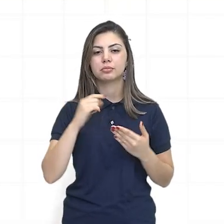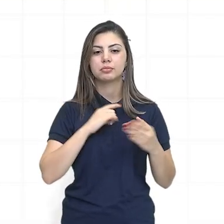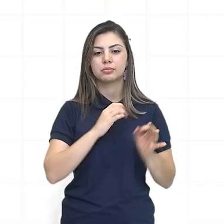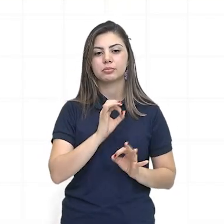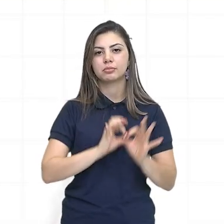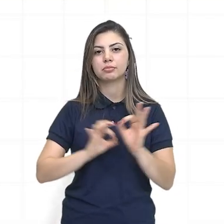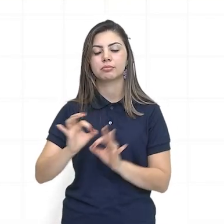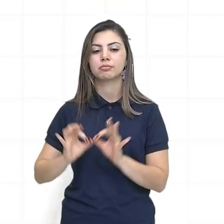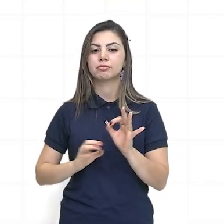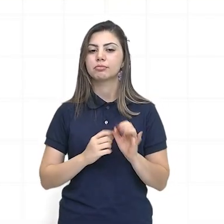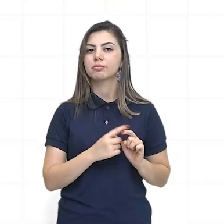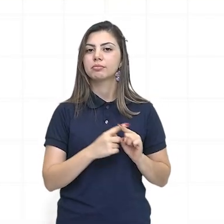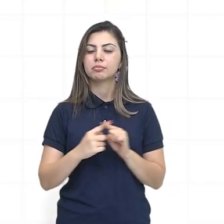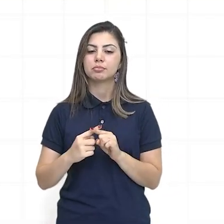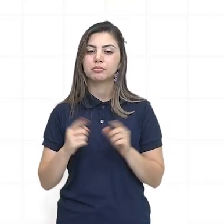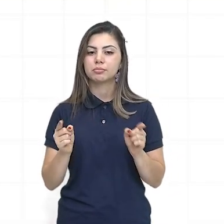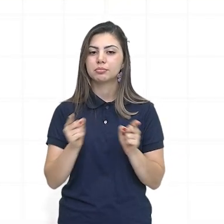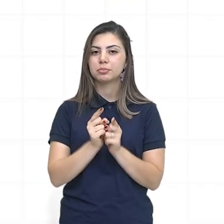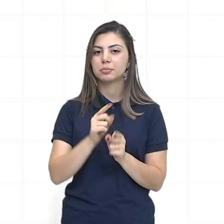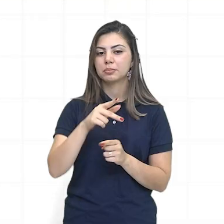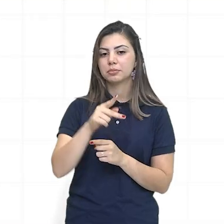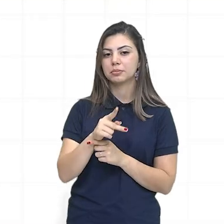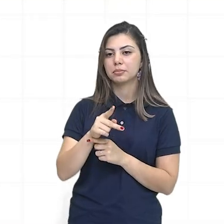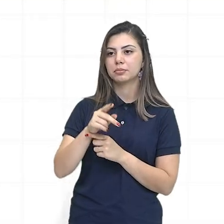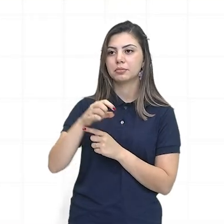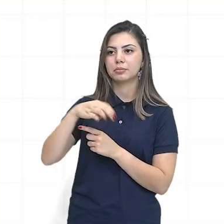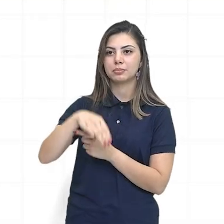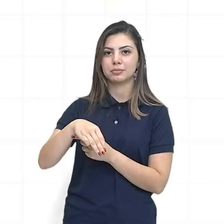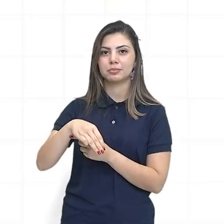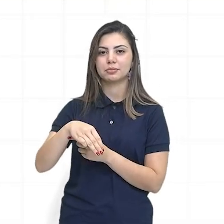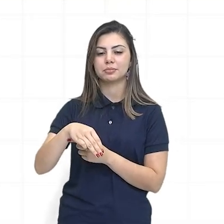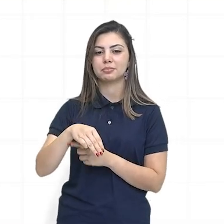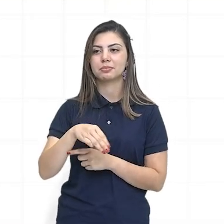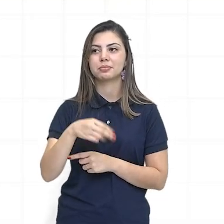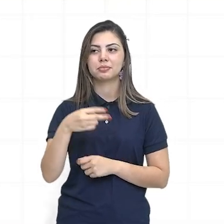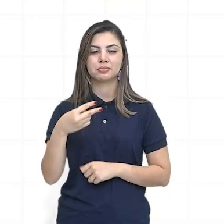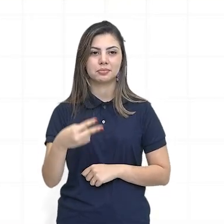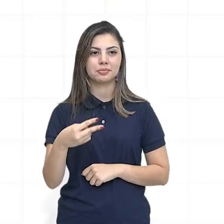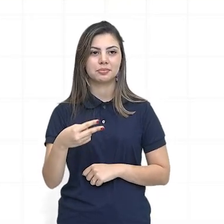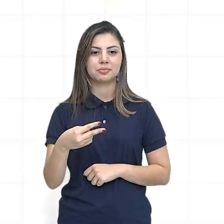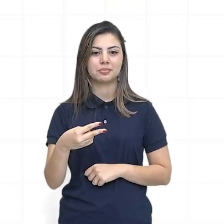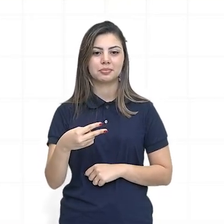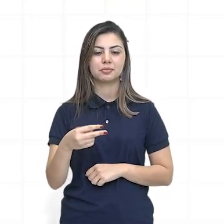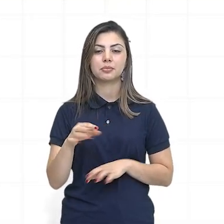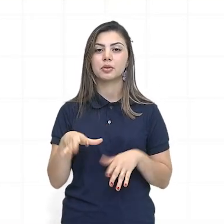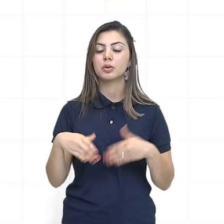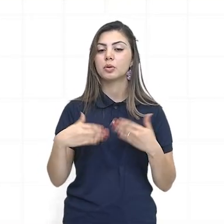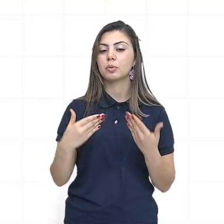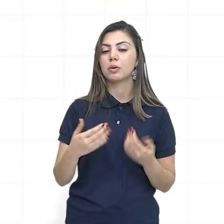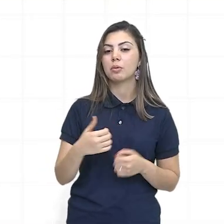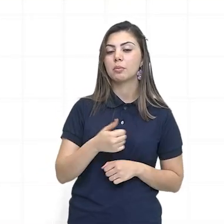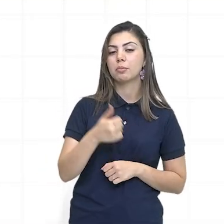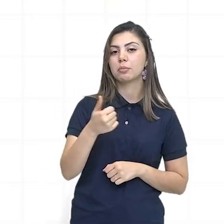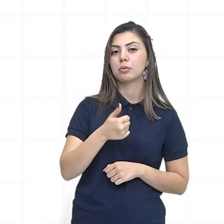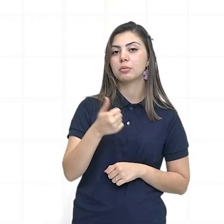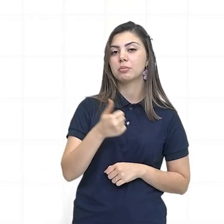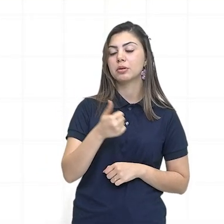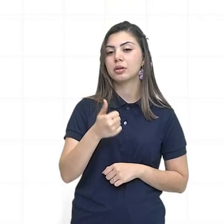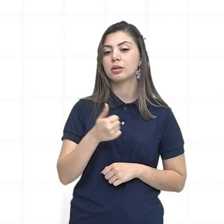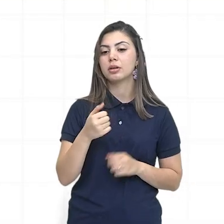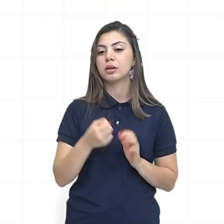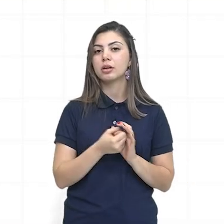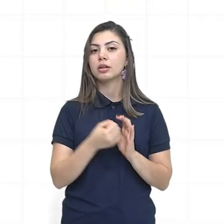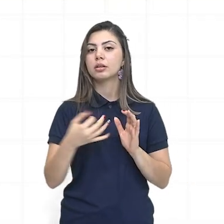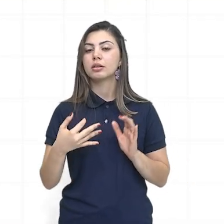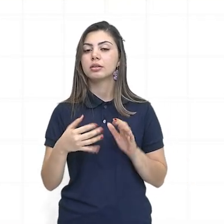processo multiplicativo, que eu vou chamar aqui só de PM, vai ser igual. Qual é o primeiro fenômeno,